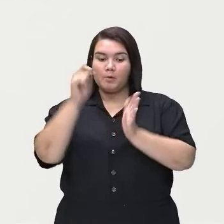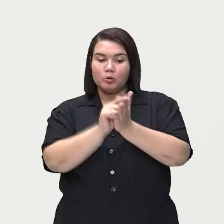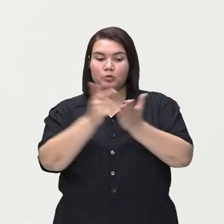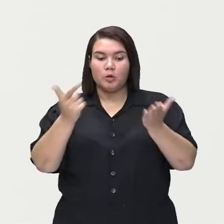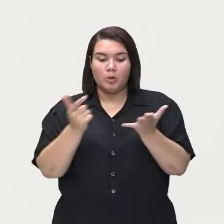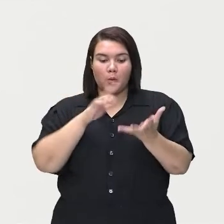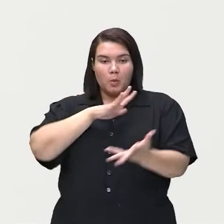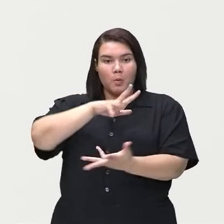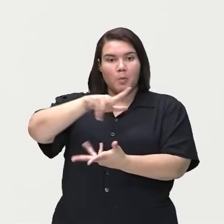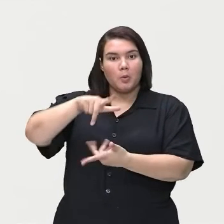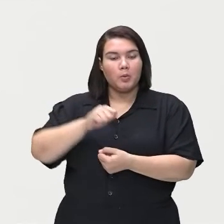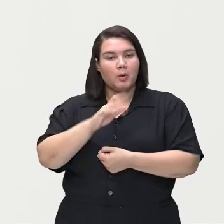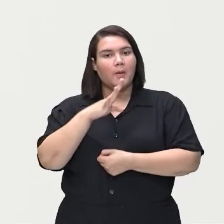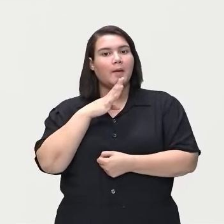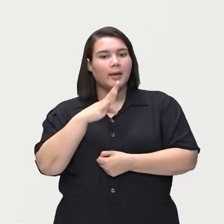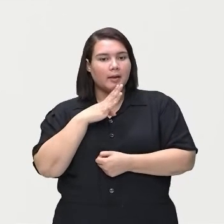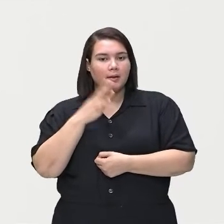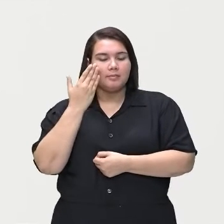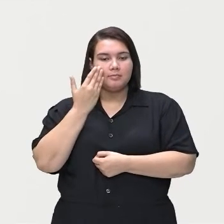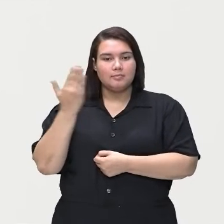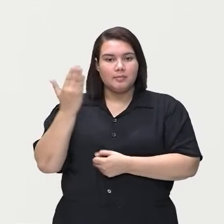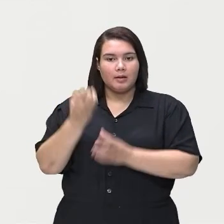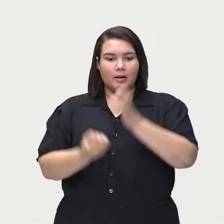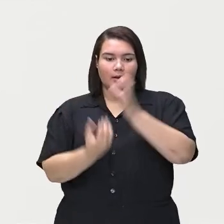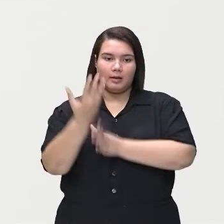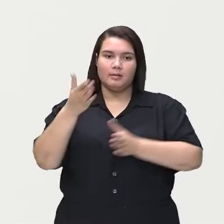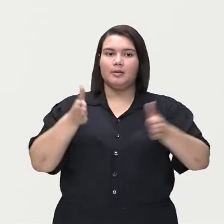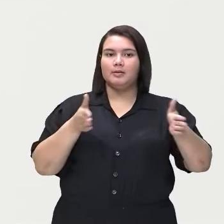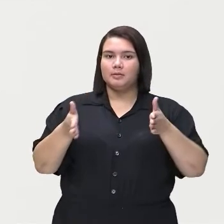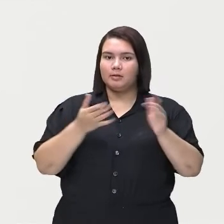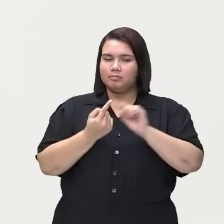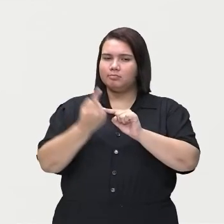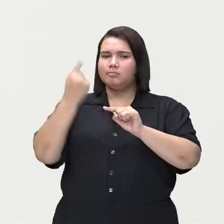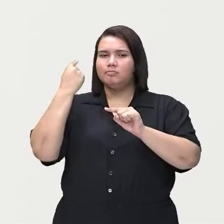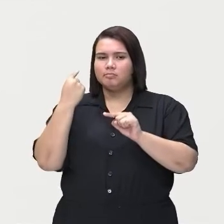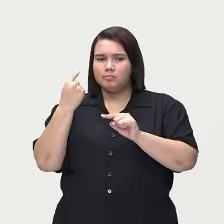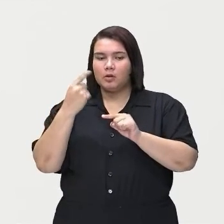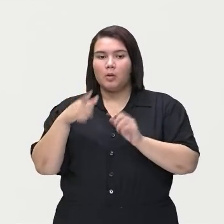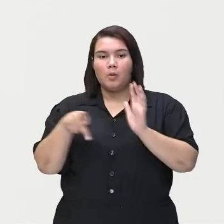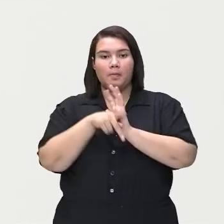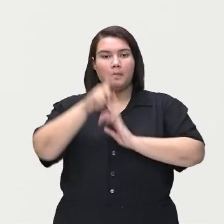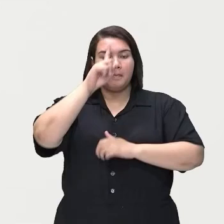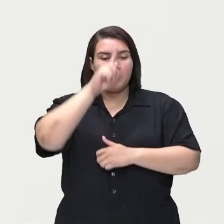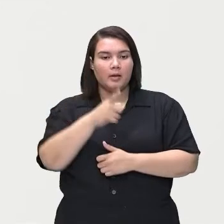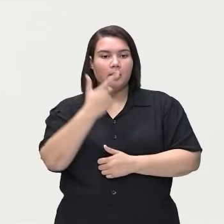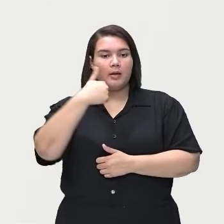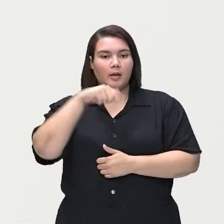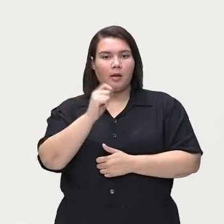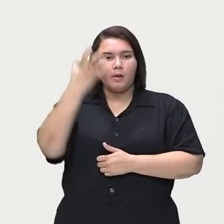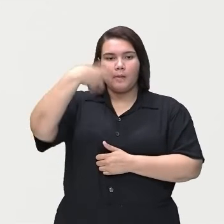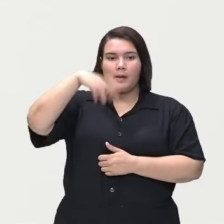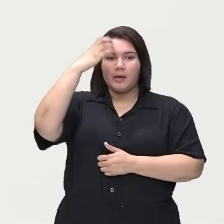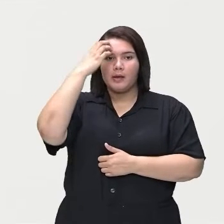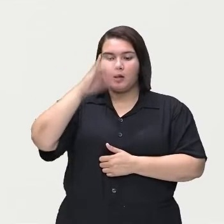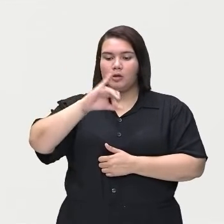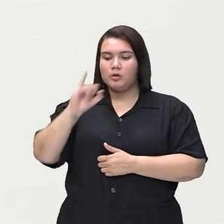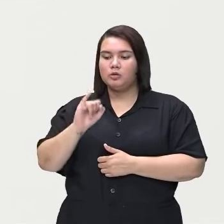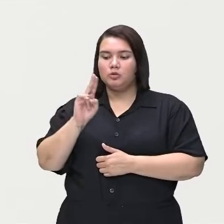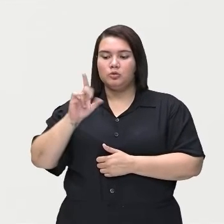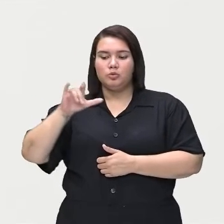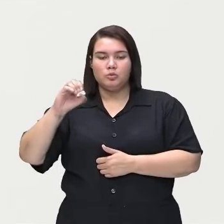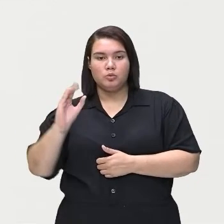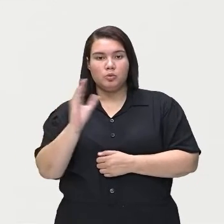mundo conheceu surgiu aí nesse período, sobre a ordem do imperador Júlio César,